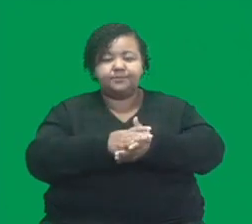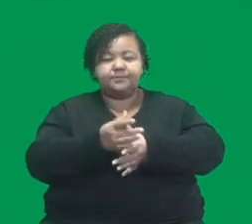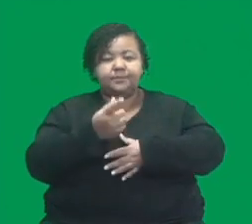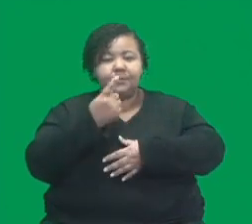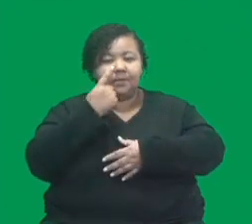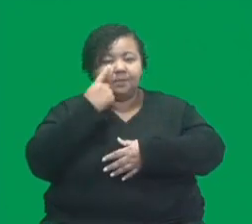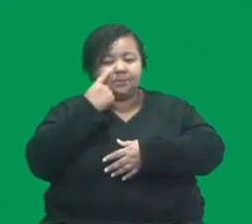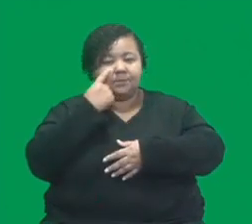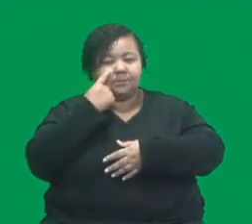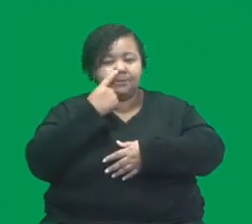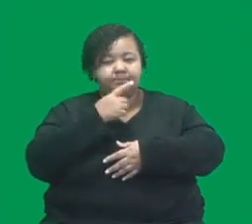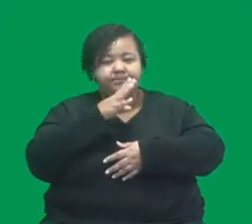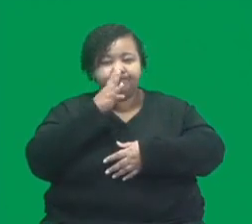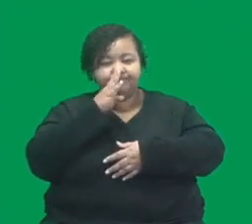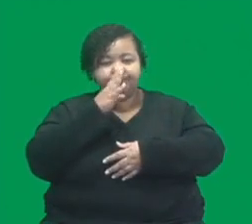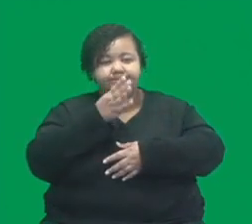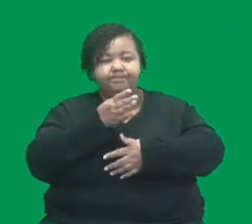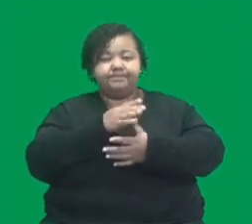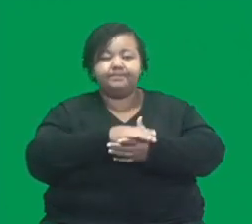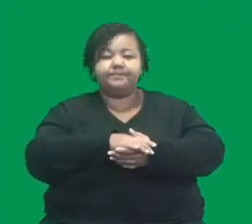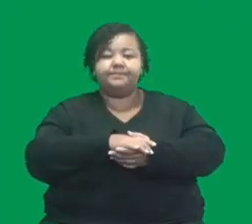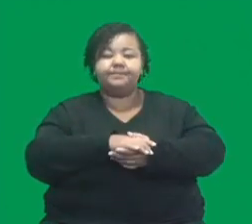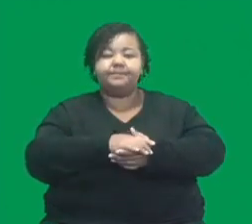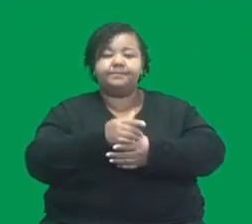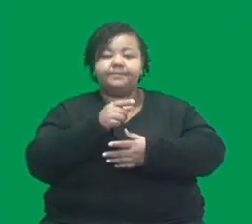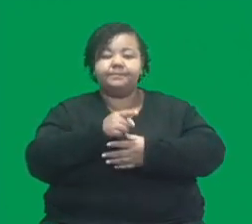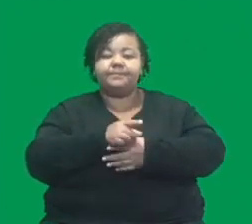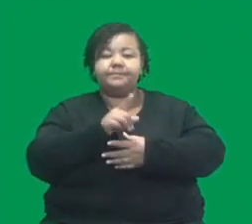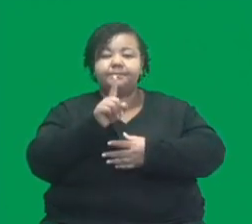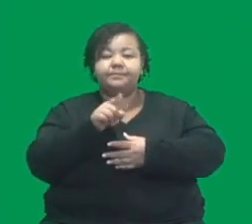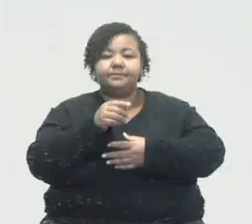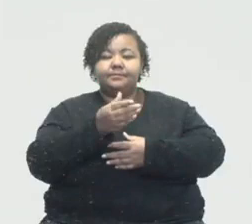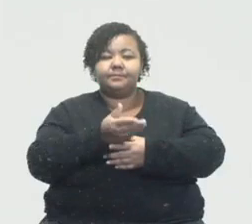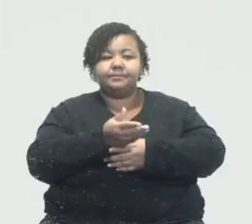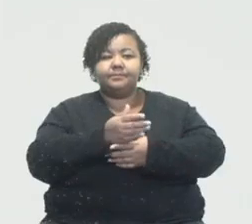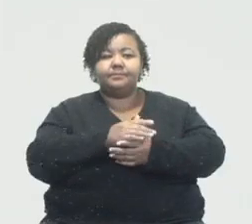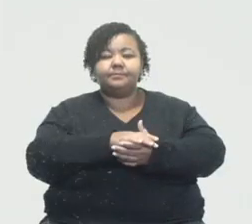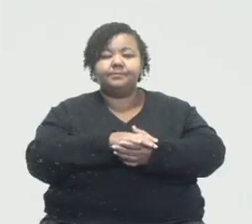Observe esse conjunto aqui que foi dado a nós. Ele é